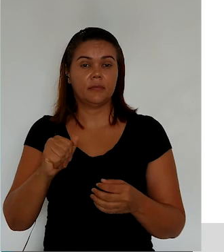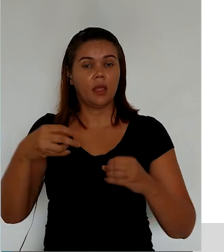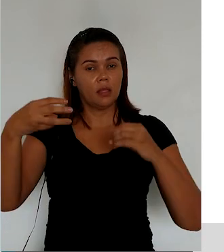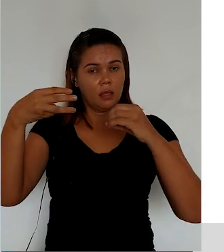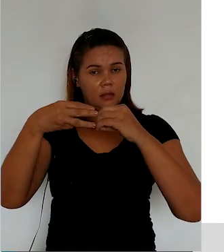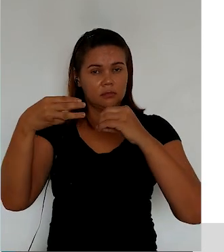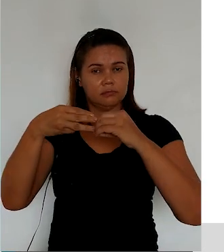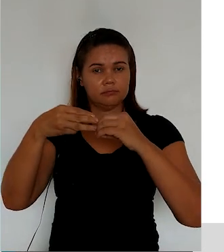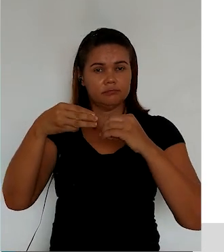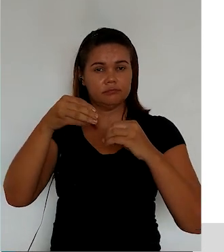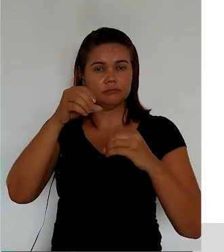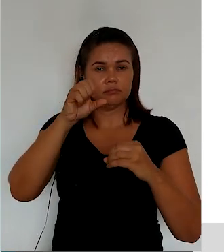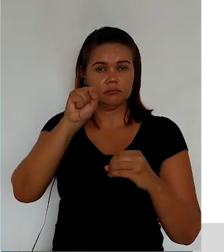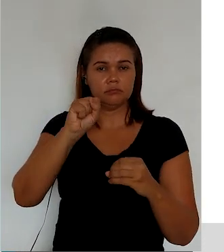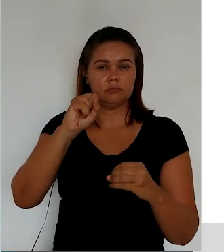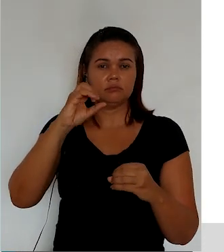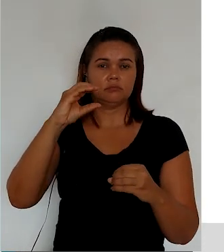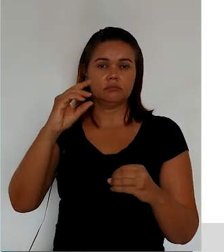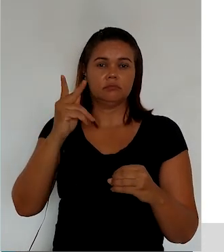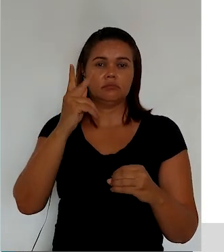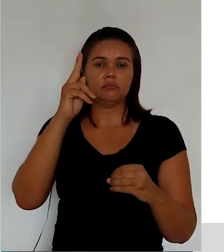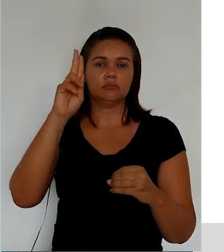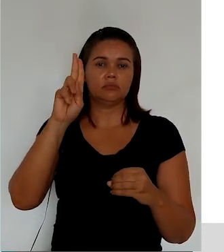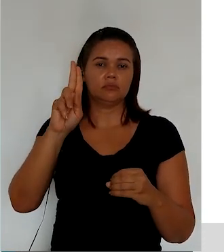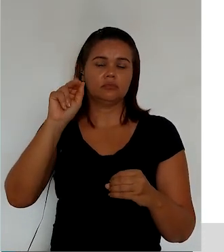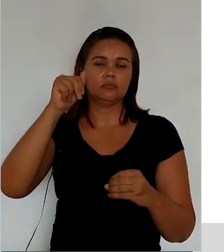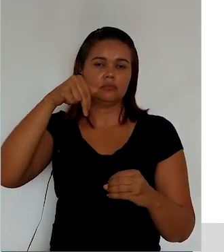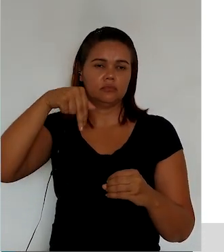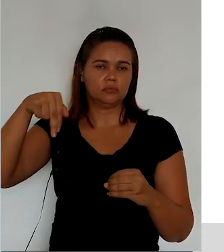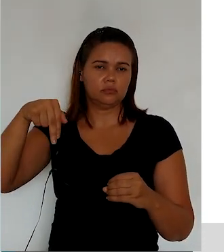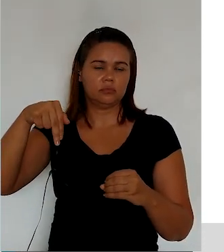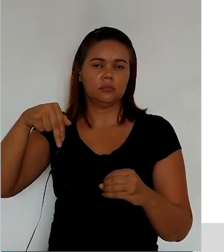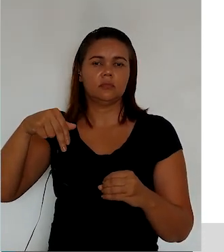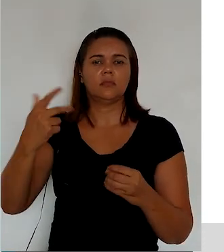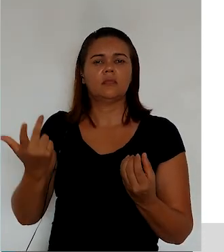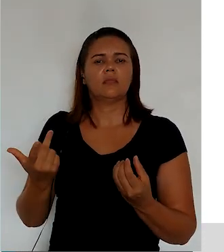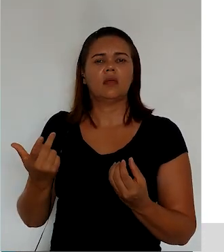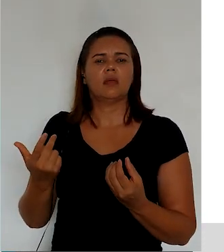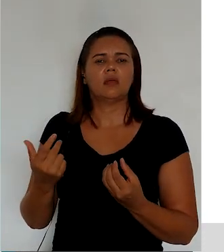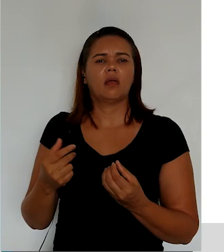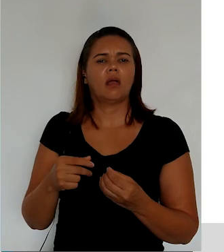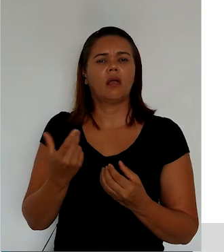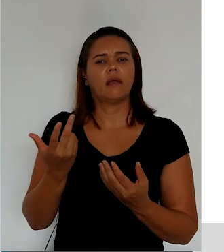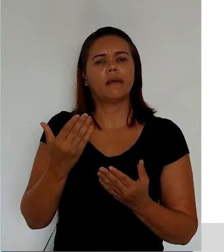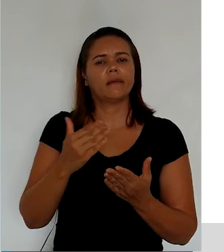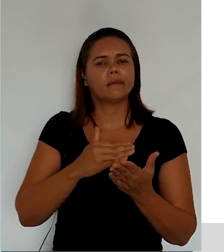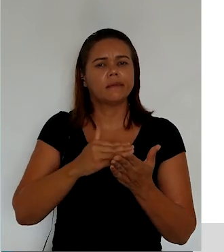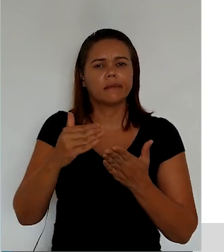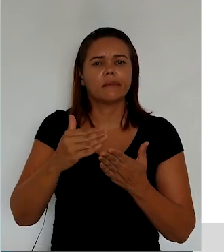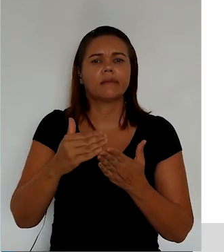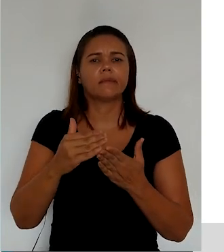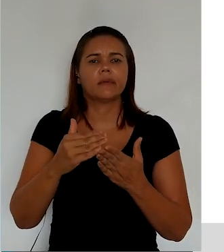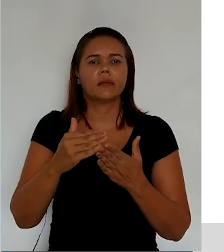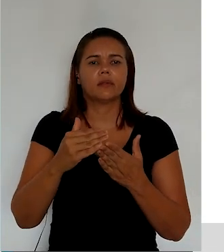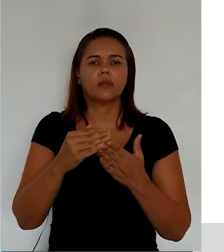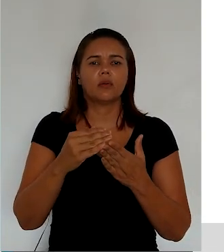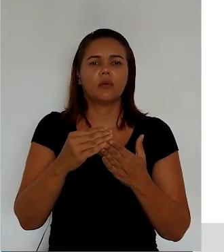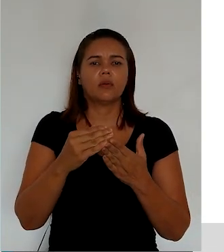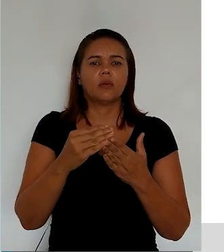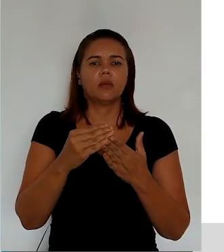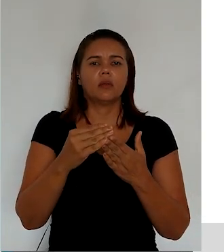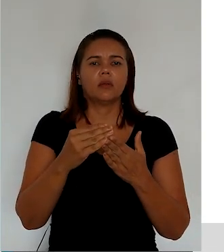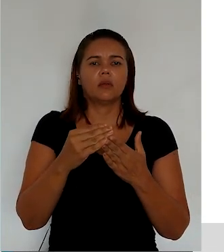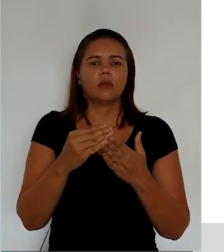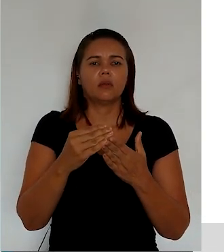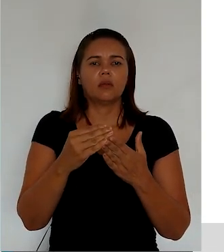de Schwann é denominado de segmento internodal. O nodo de